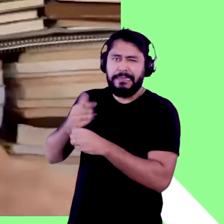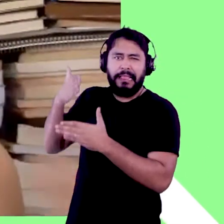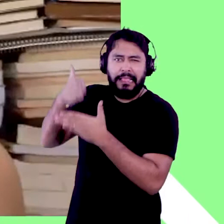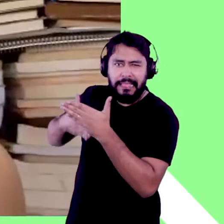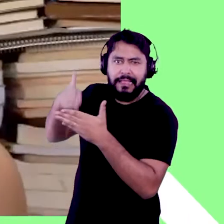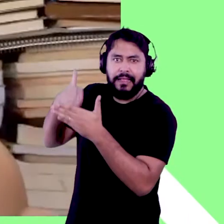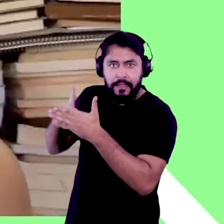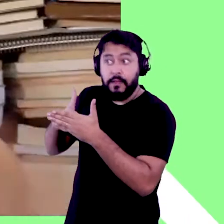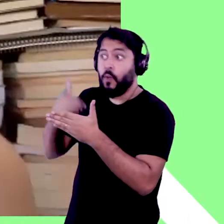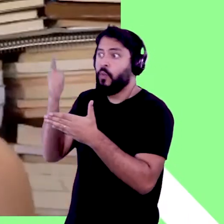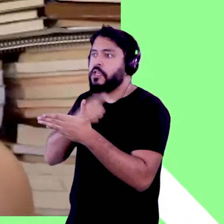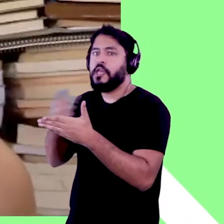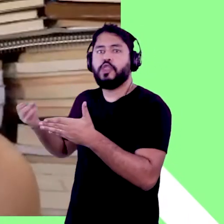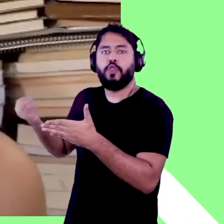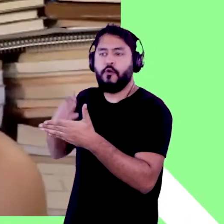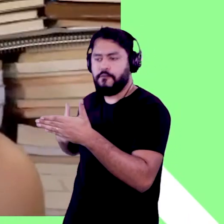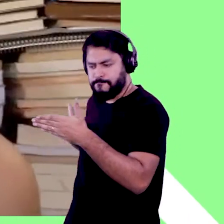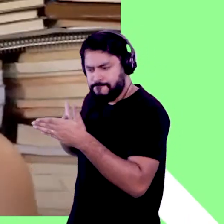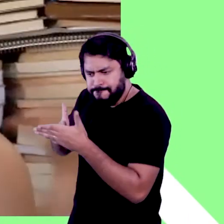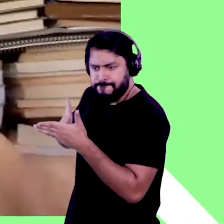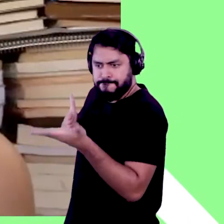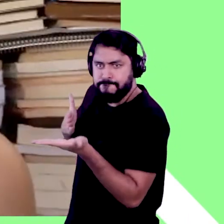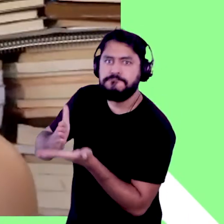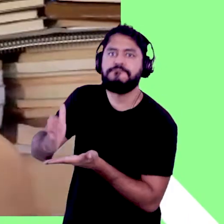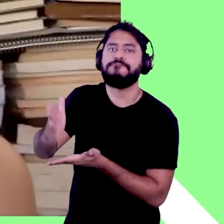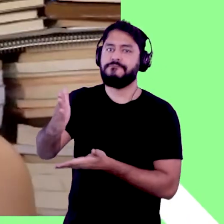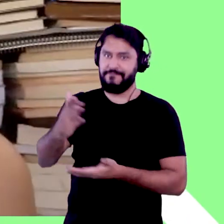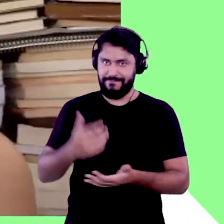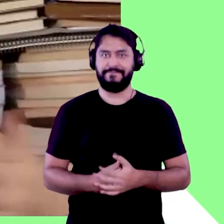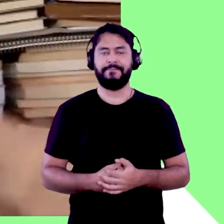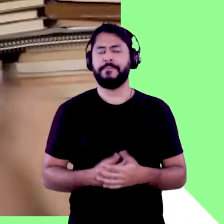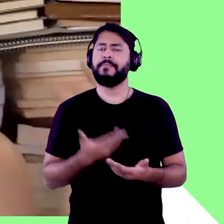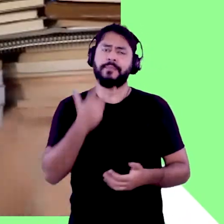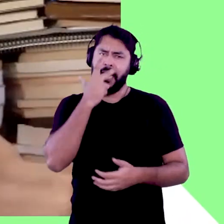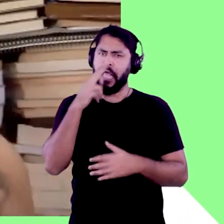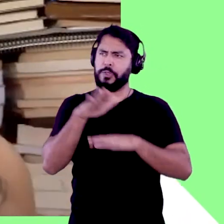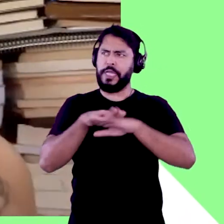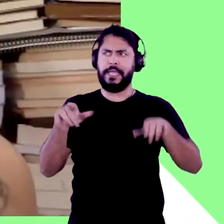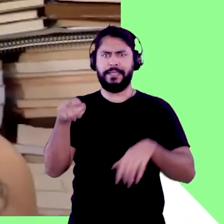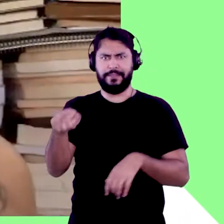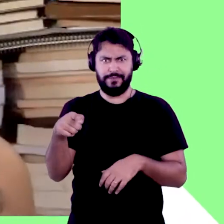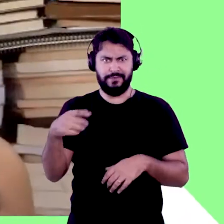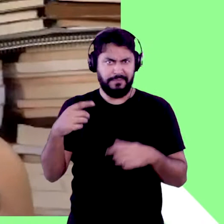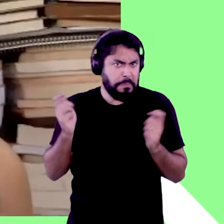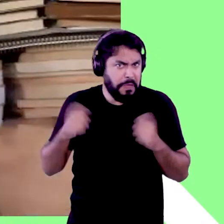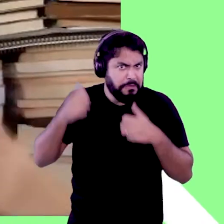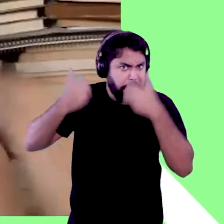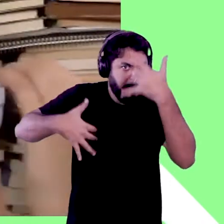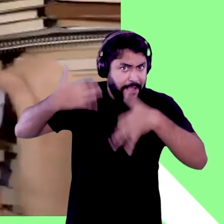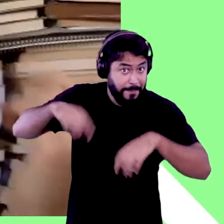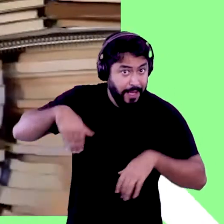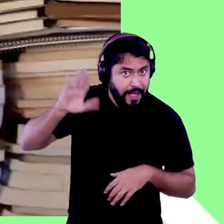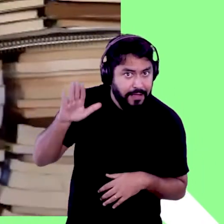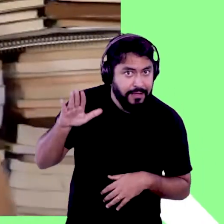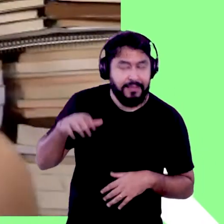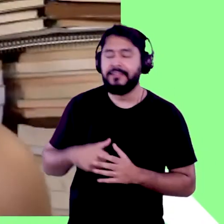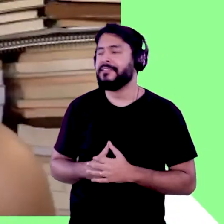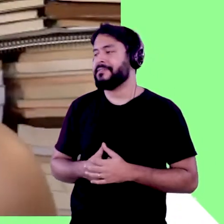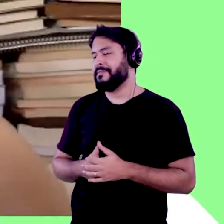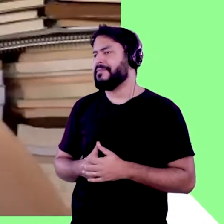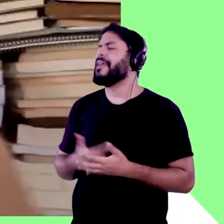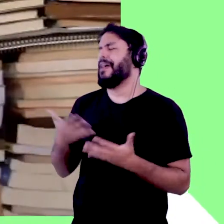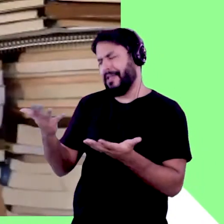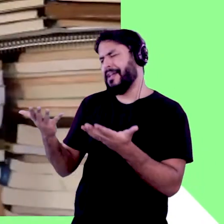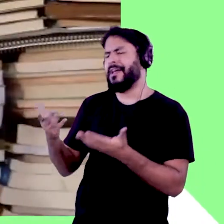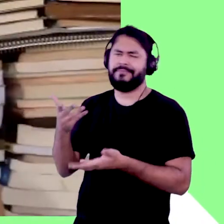que consigam incluir mais corpos. Então, acho que é isso, Cláudio. Quer que eu fale mais alguma coisa? Não, eu acho. A gente vai